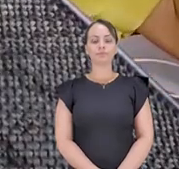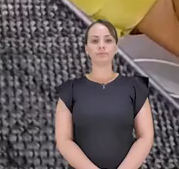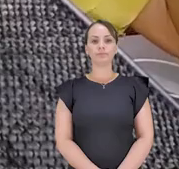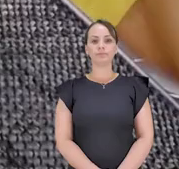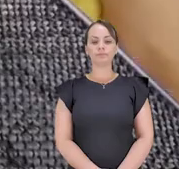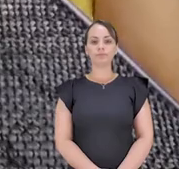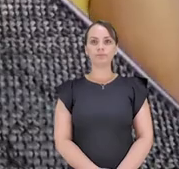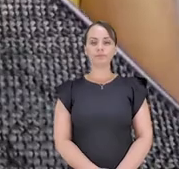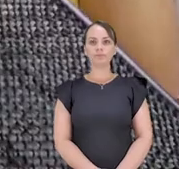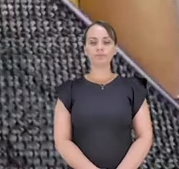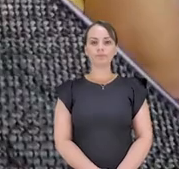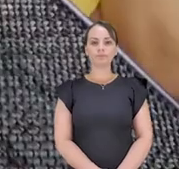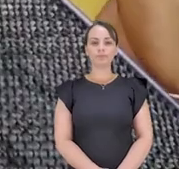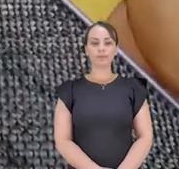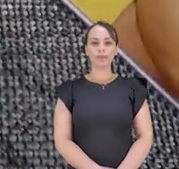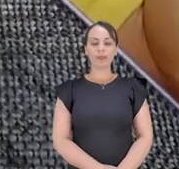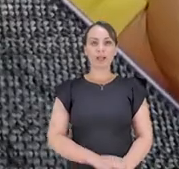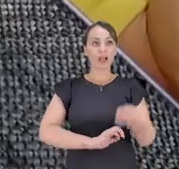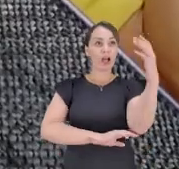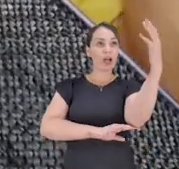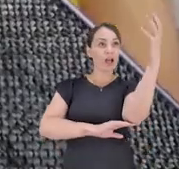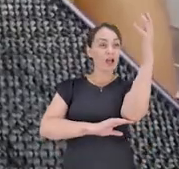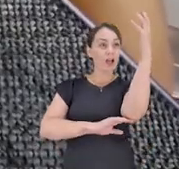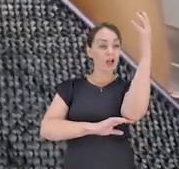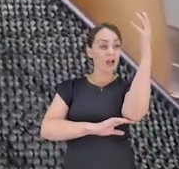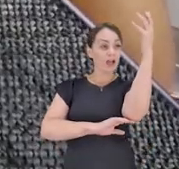Vem da mata madeira.